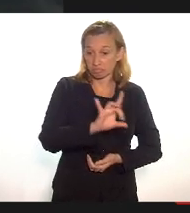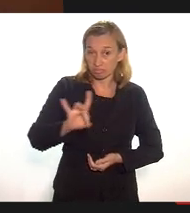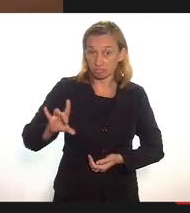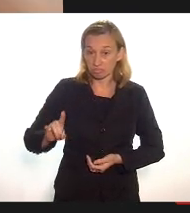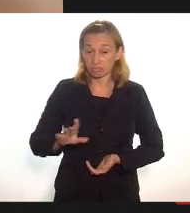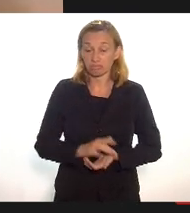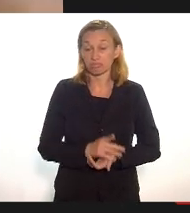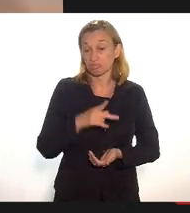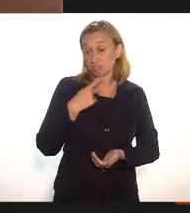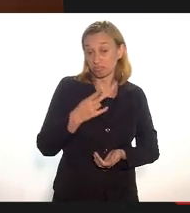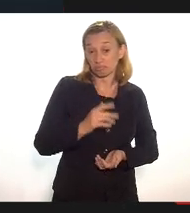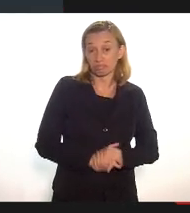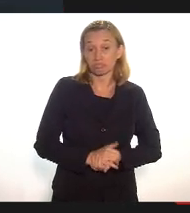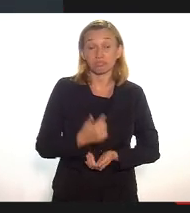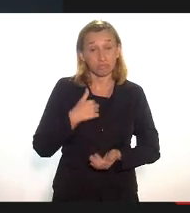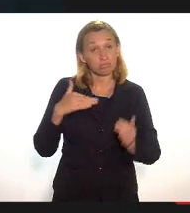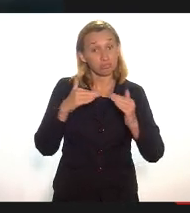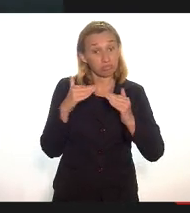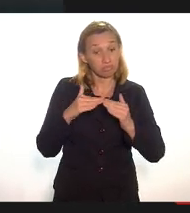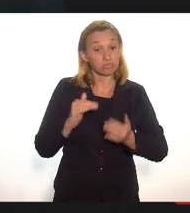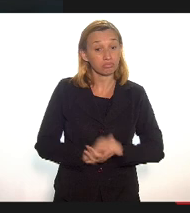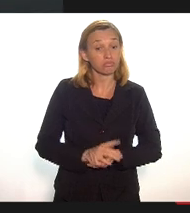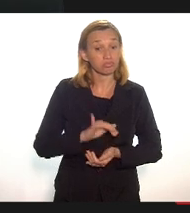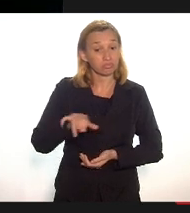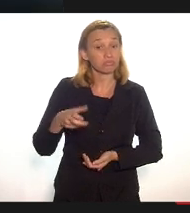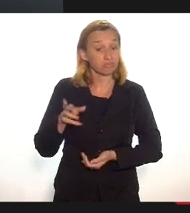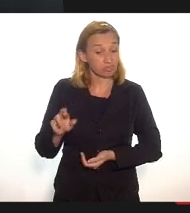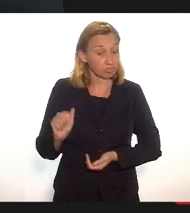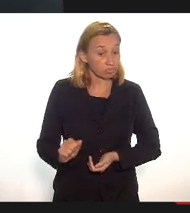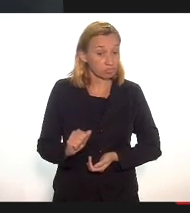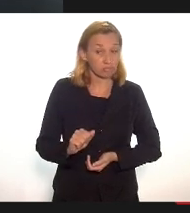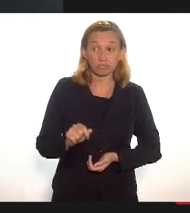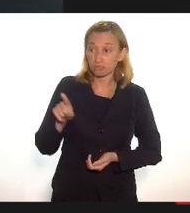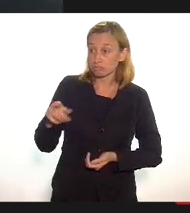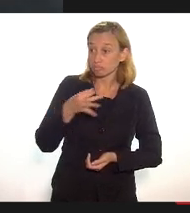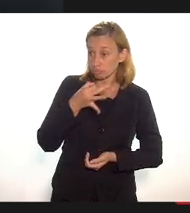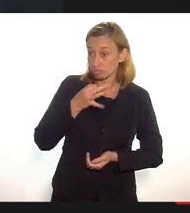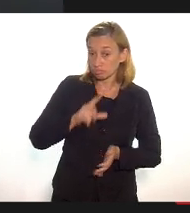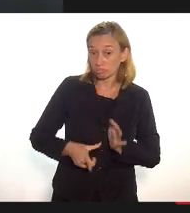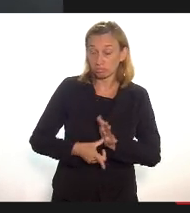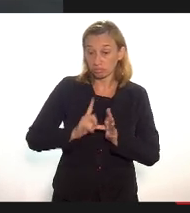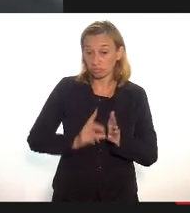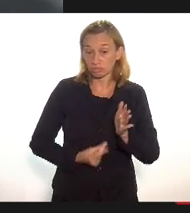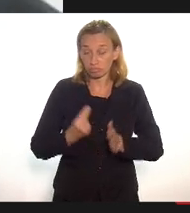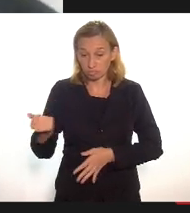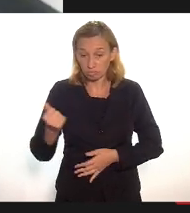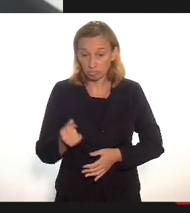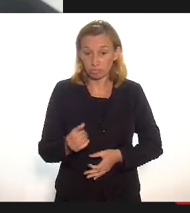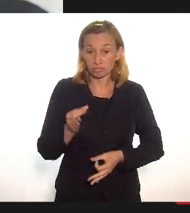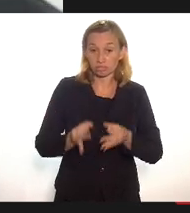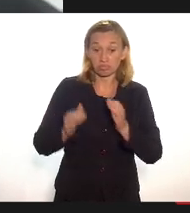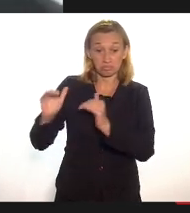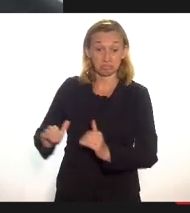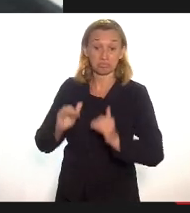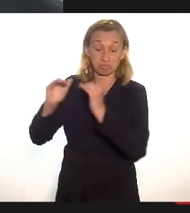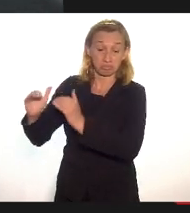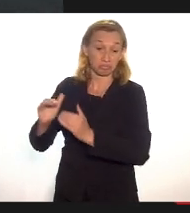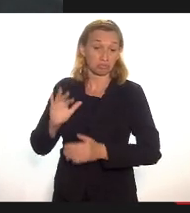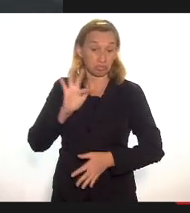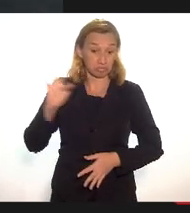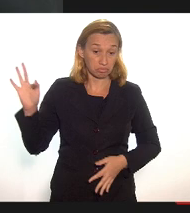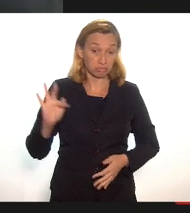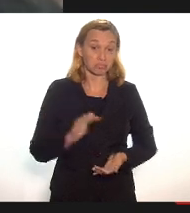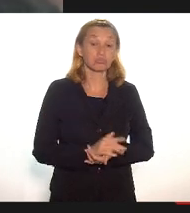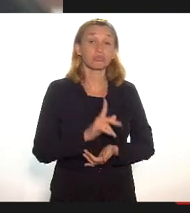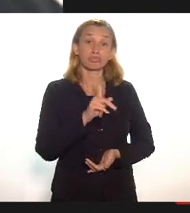para dizer o seguinte: eu concordo. Jandira deu uma sugestão antes de sair, Supremo Tribunal Federal. Paulo Pinheiro falou